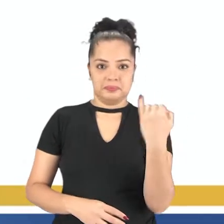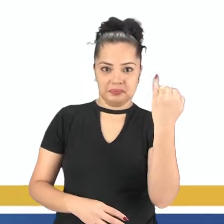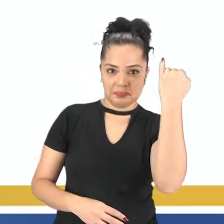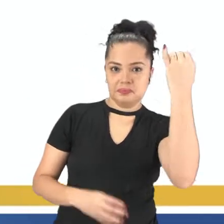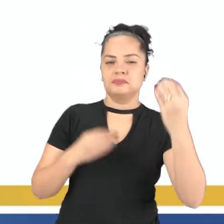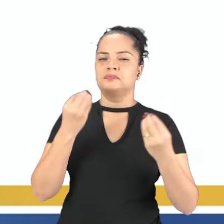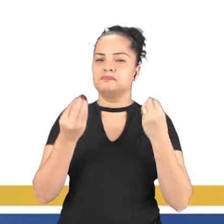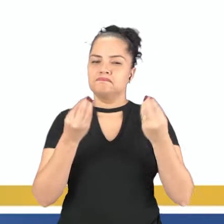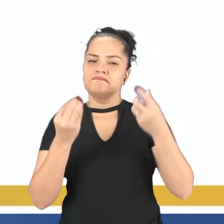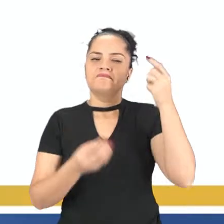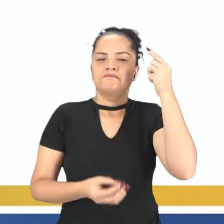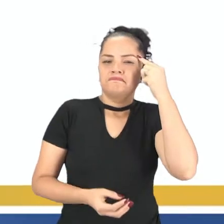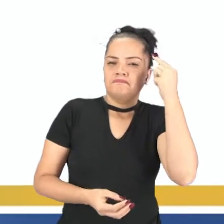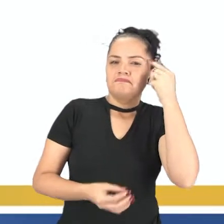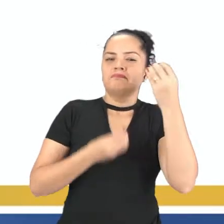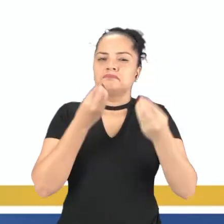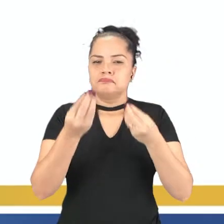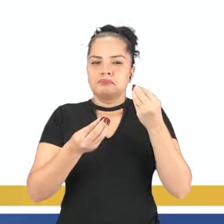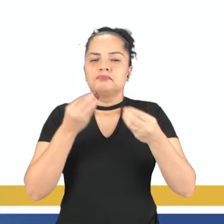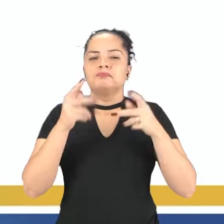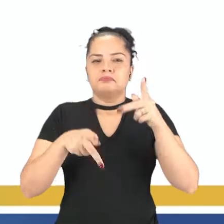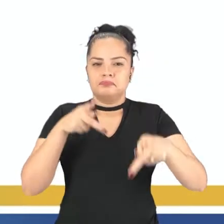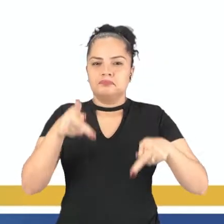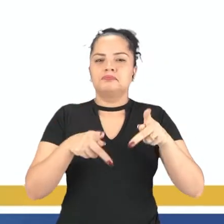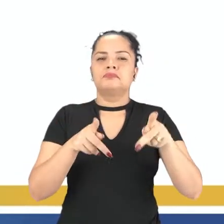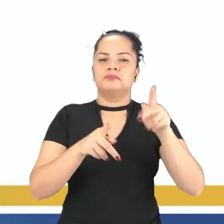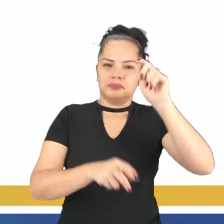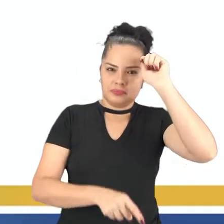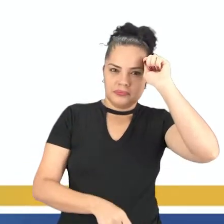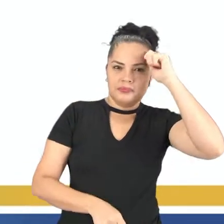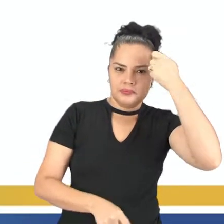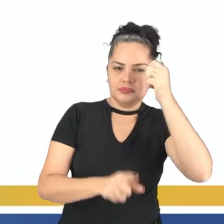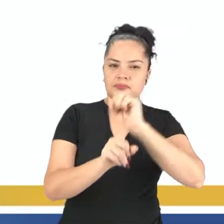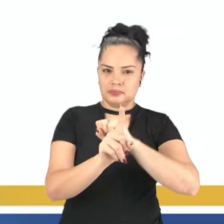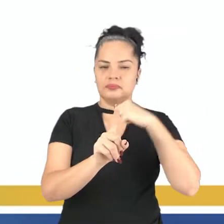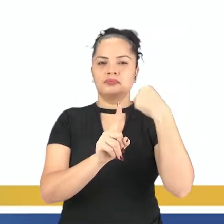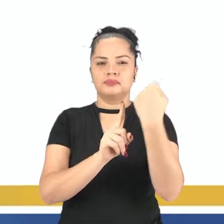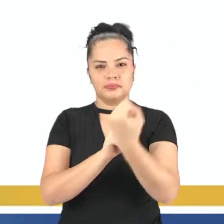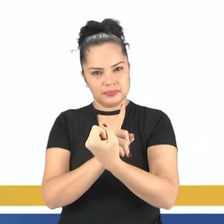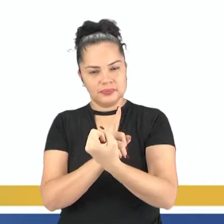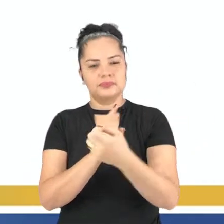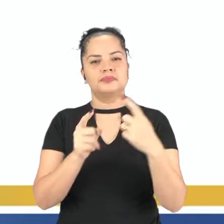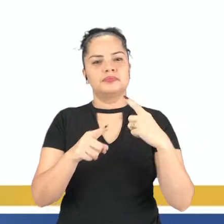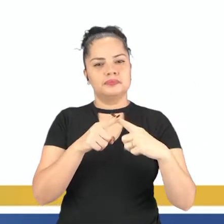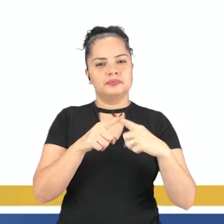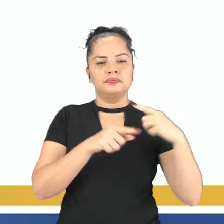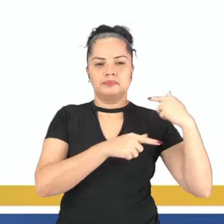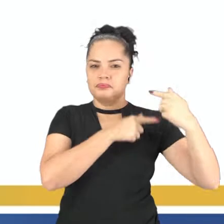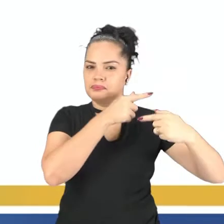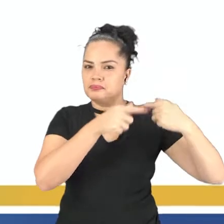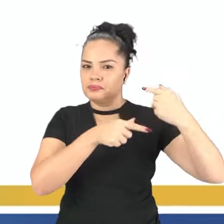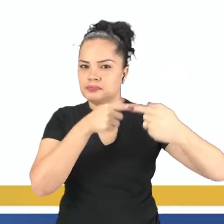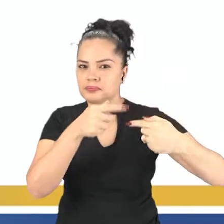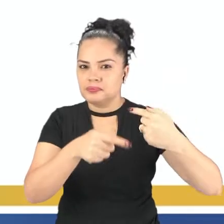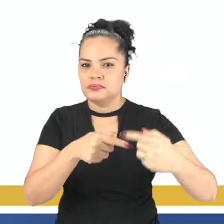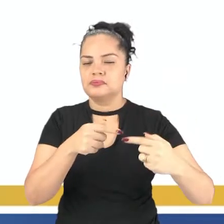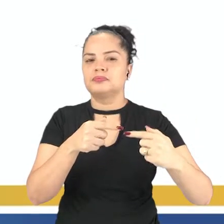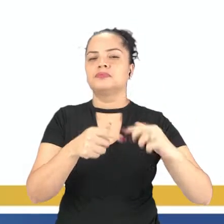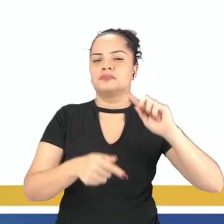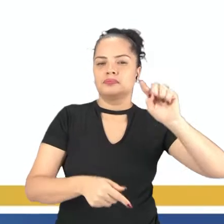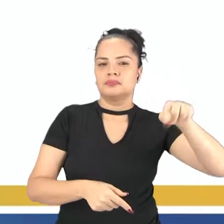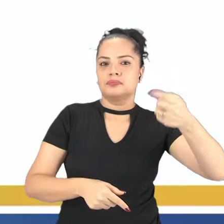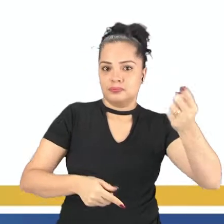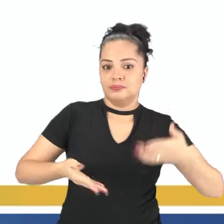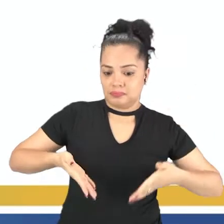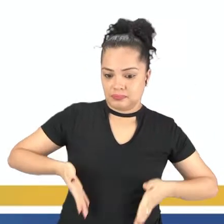de refletir sobre a posição dos negros na sociedade. Afinal, as gerações de afro-brasileiros que sucederam a época